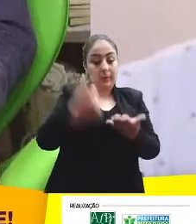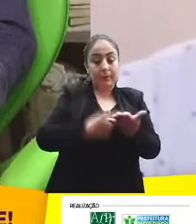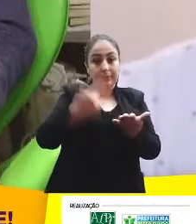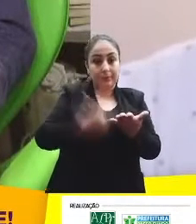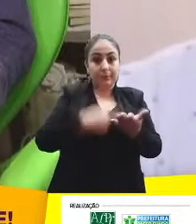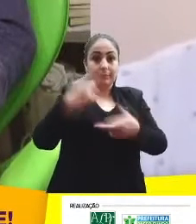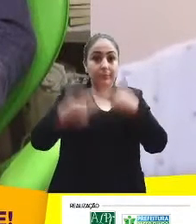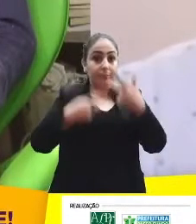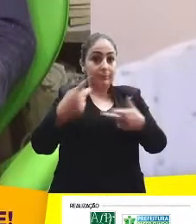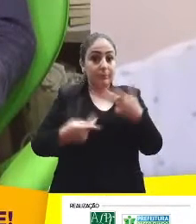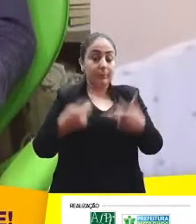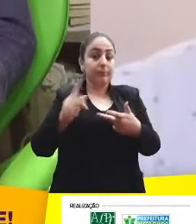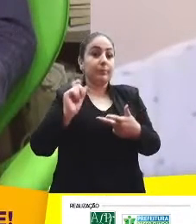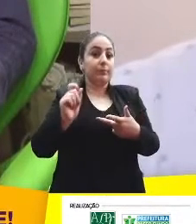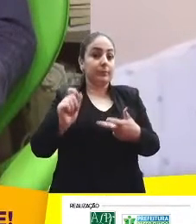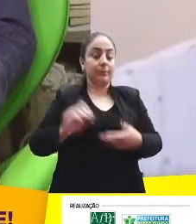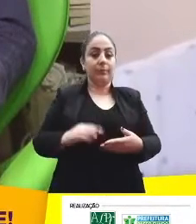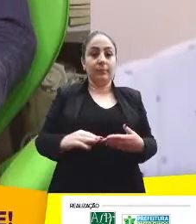ele trata